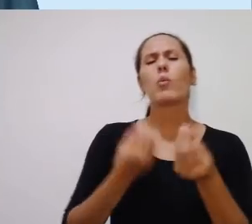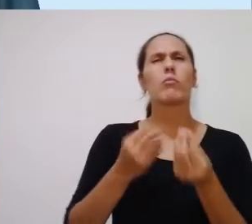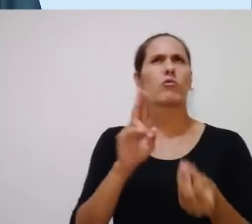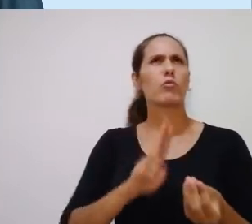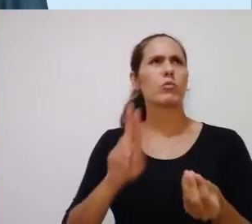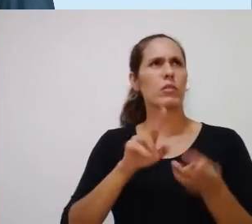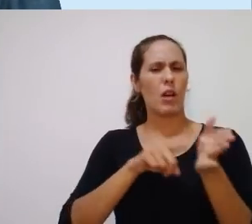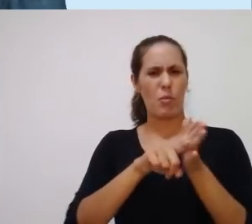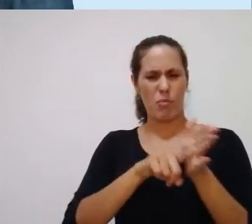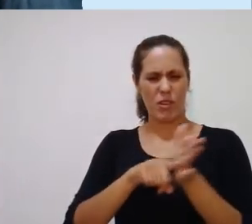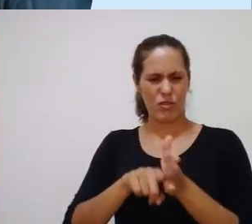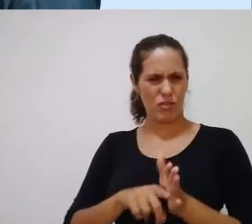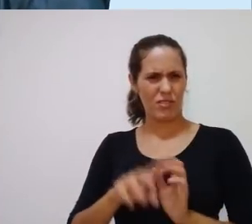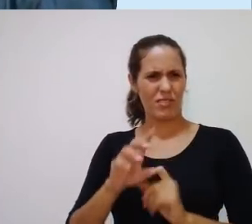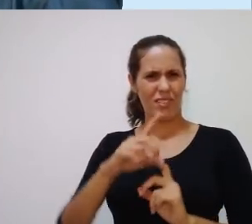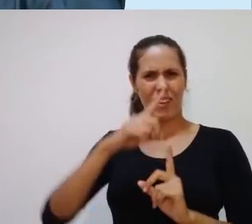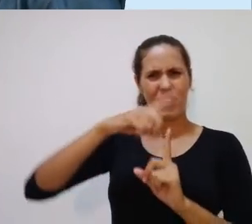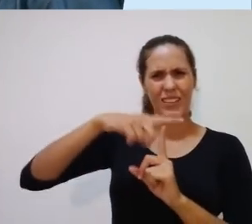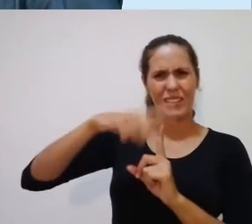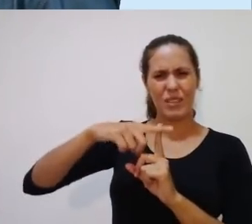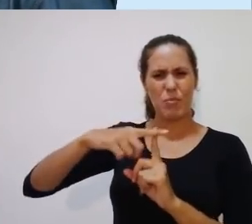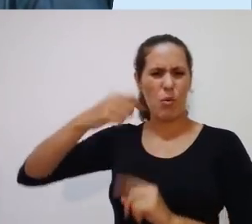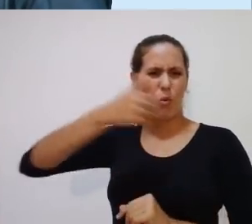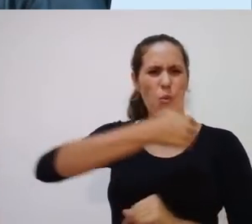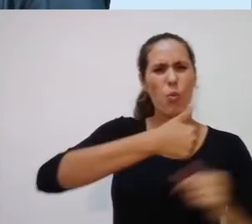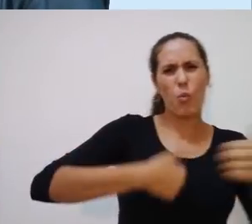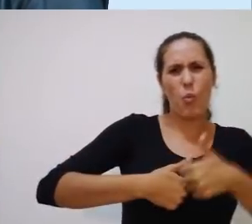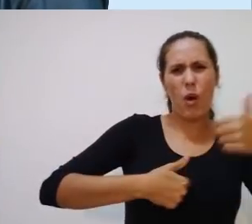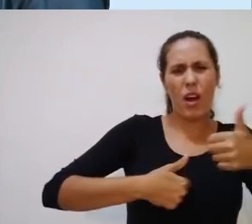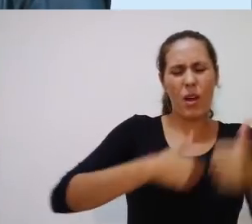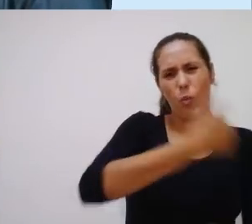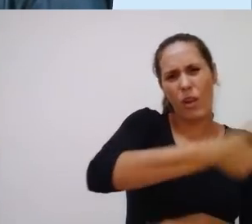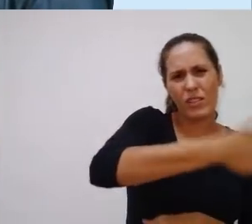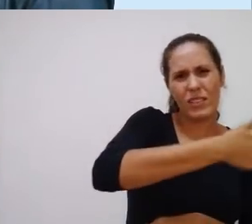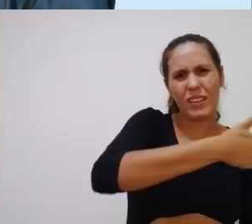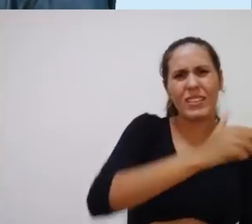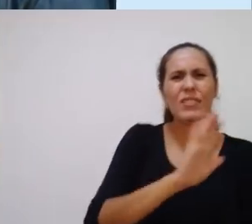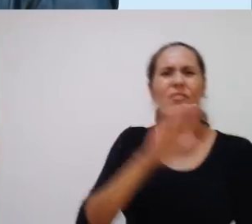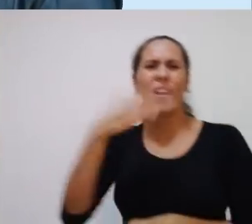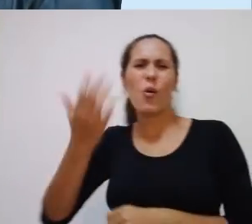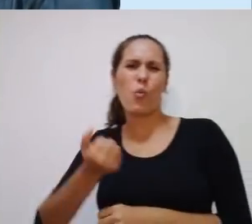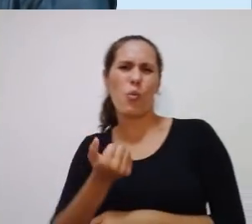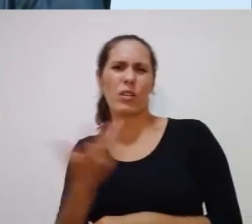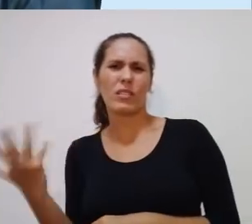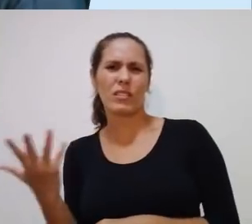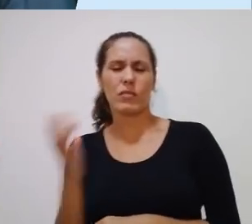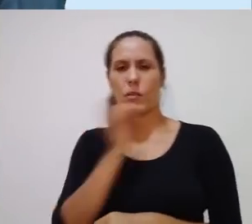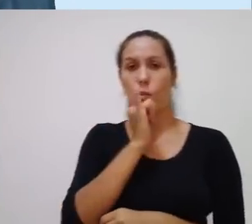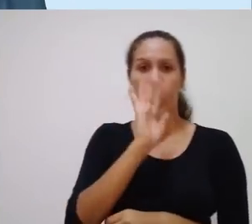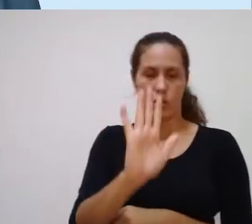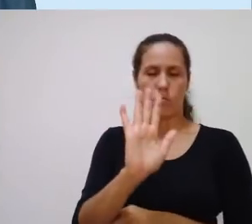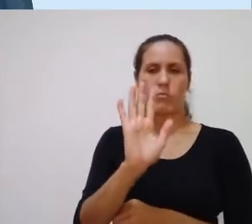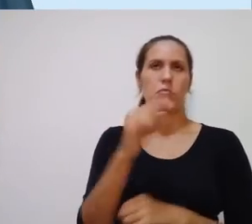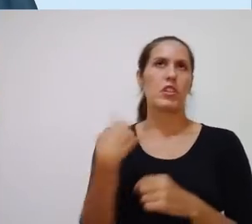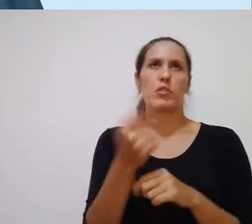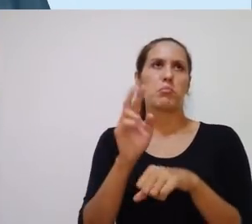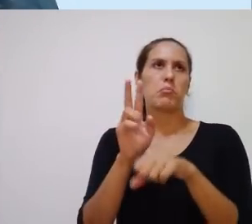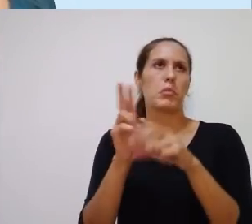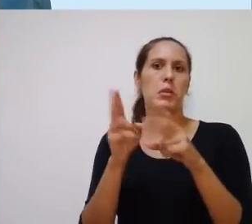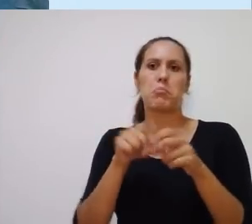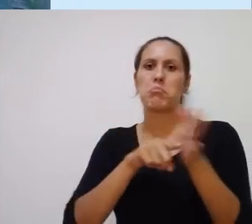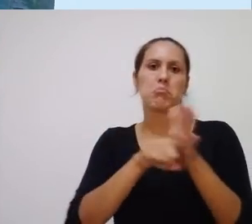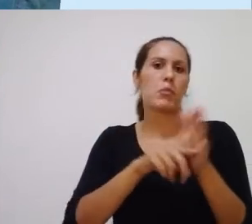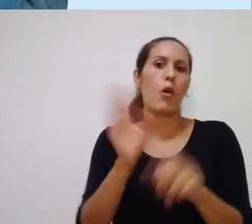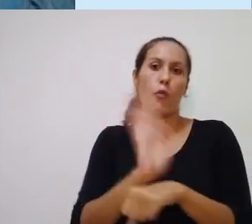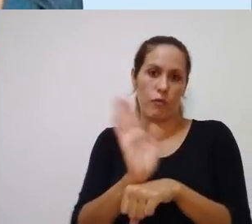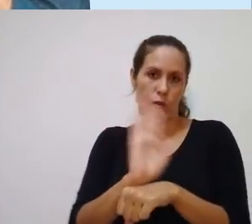pesquisa do tipo qualitativa ou quantitativa? Na temática de um filme, vamos pesquisar um filme. Então, na